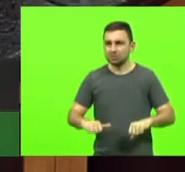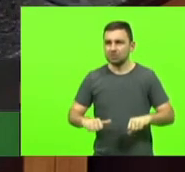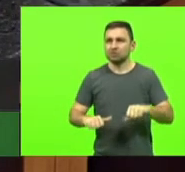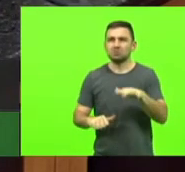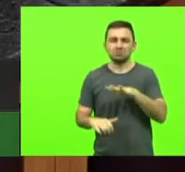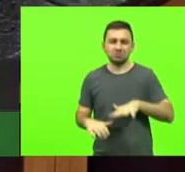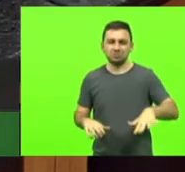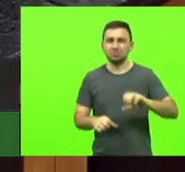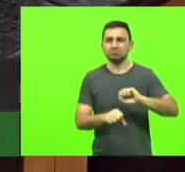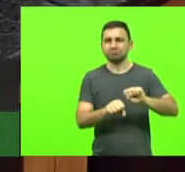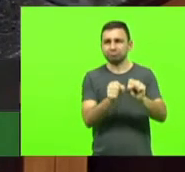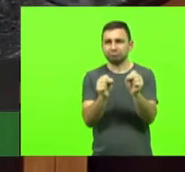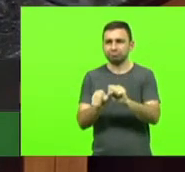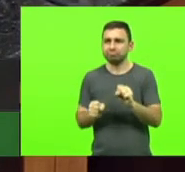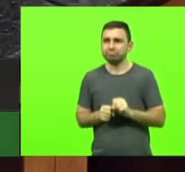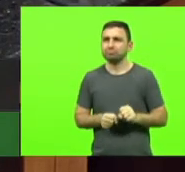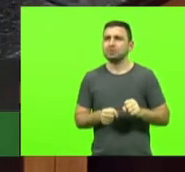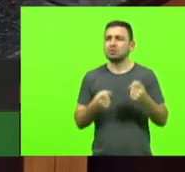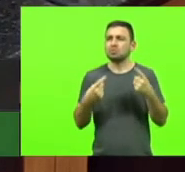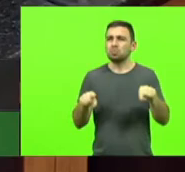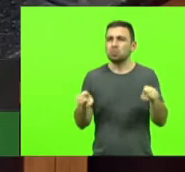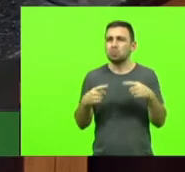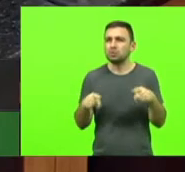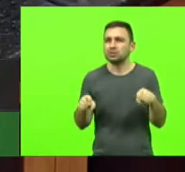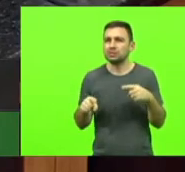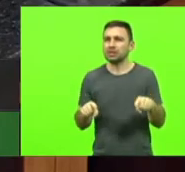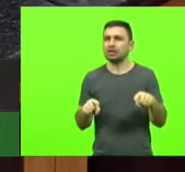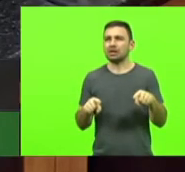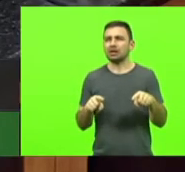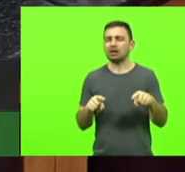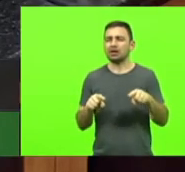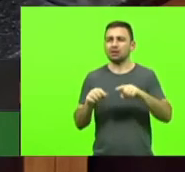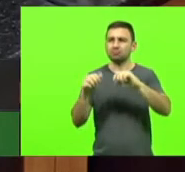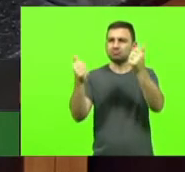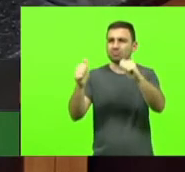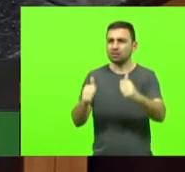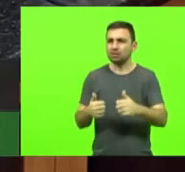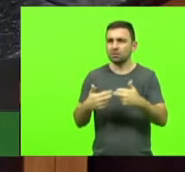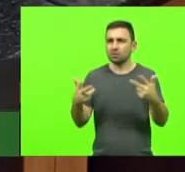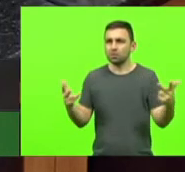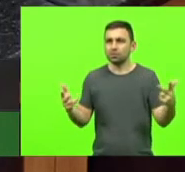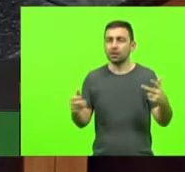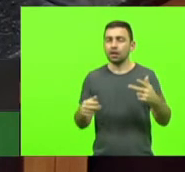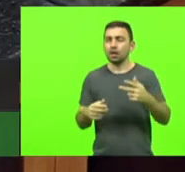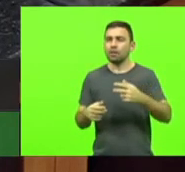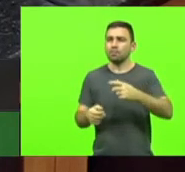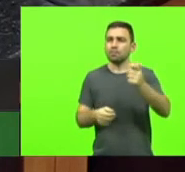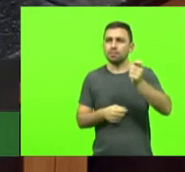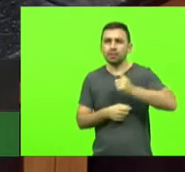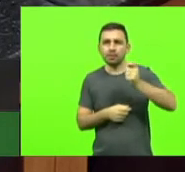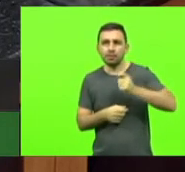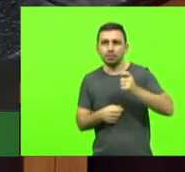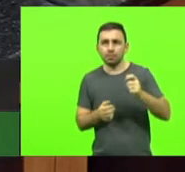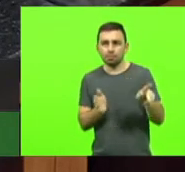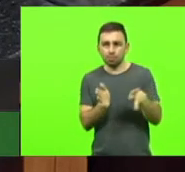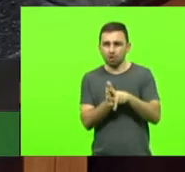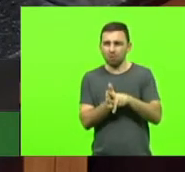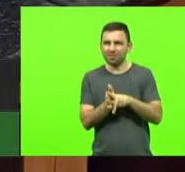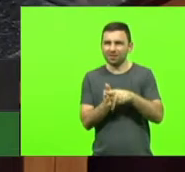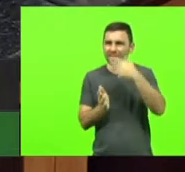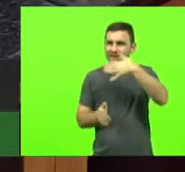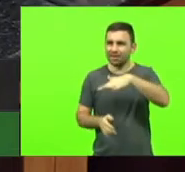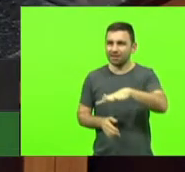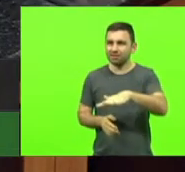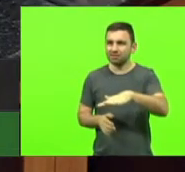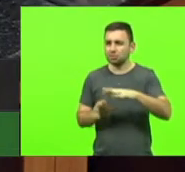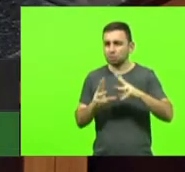destruídos, músicas, imagens e até mesmo as pipas das crianças eram proibidas. Uma total desobediência